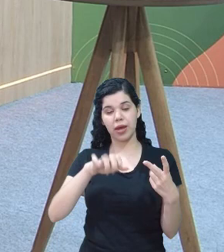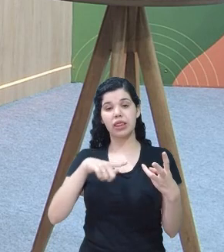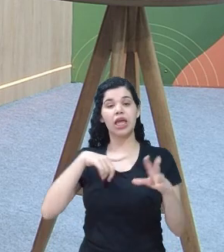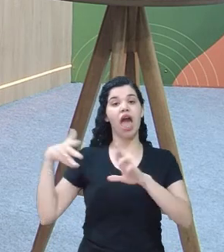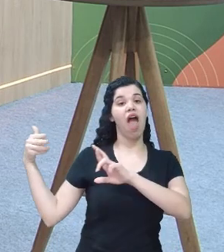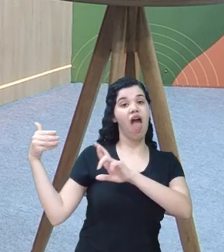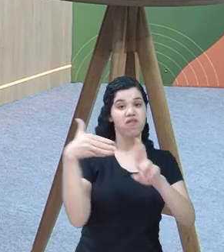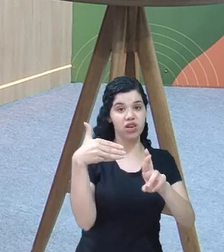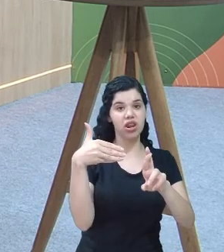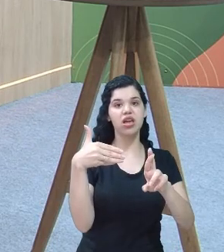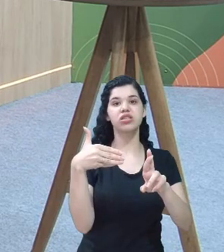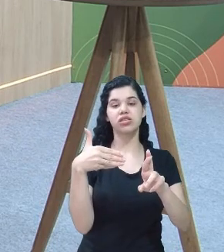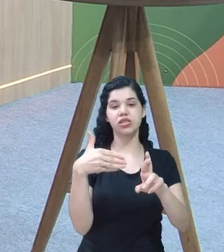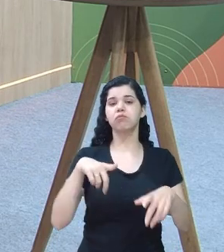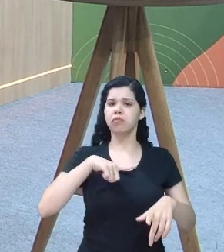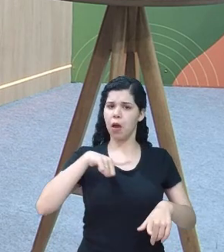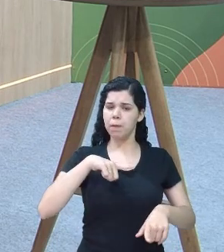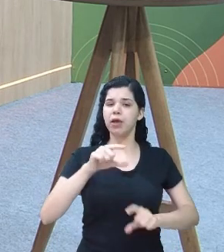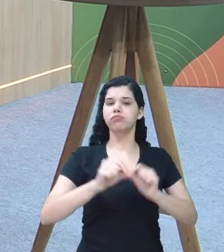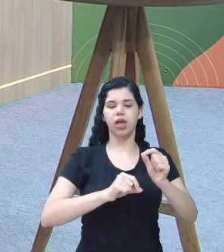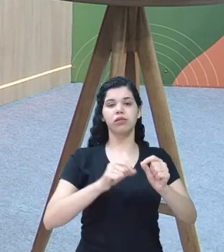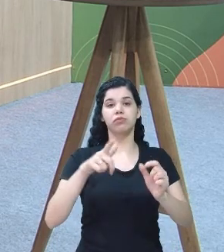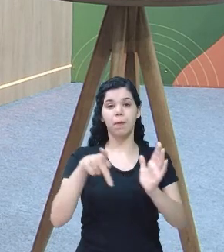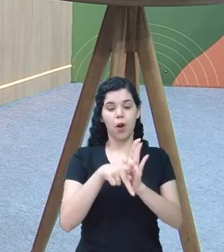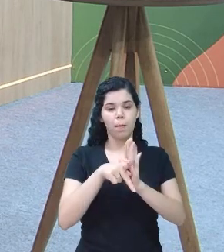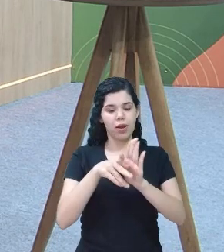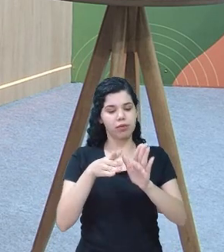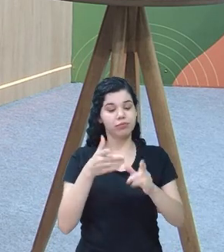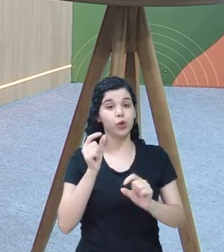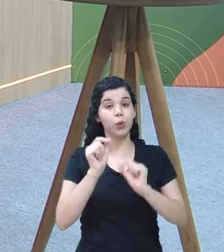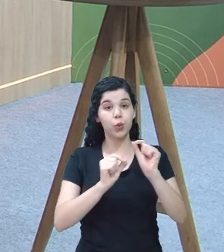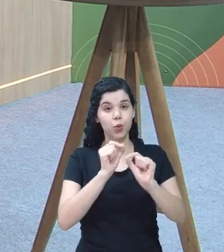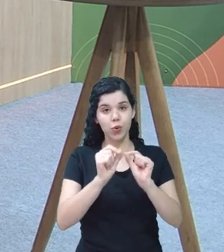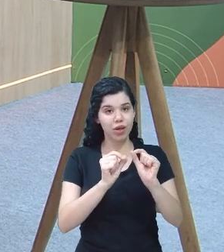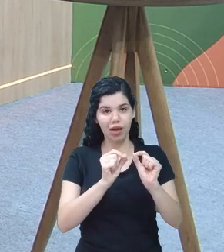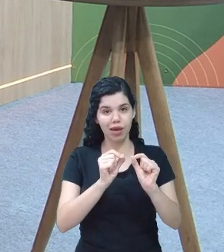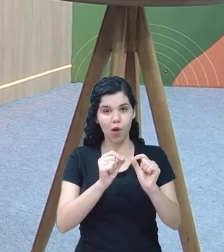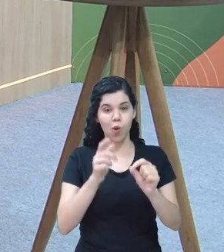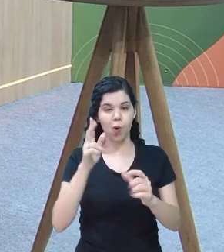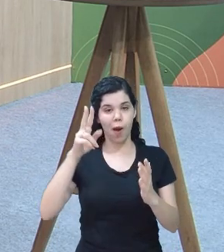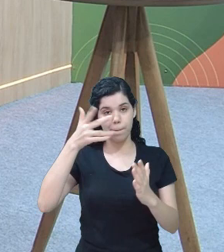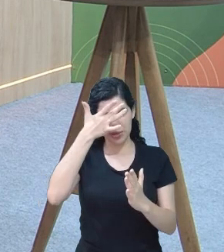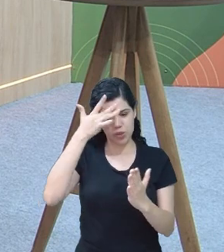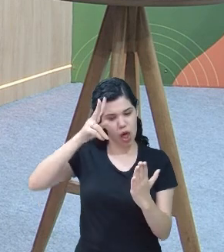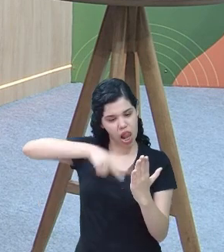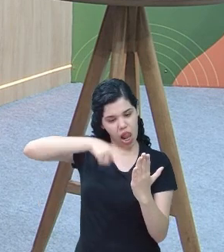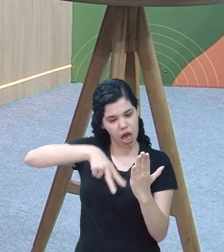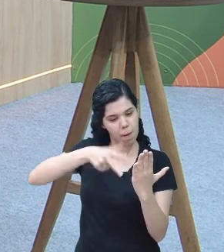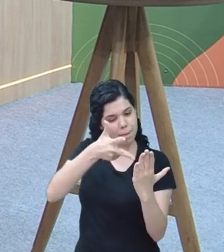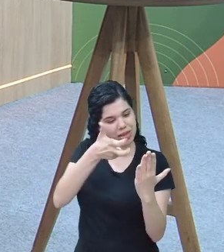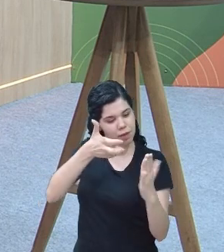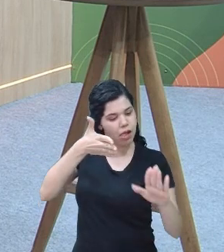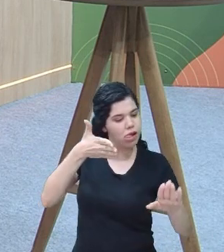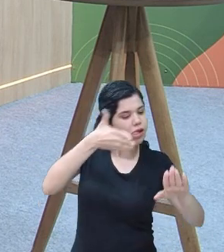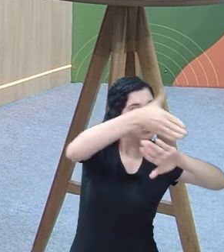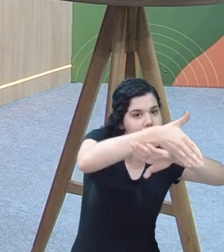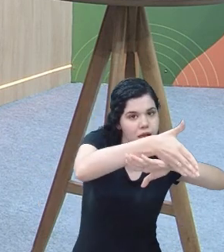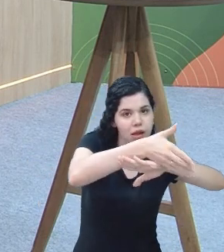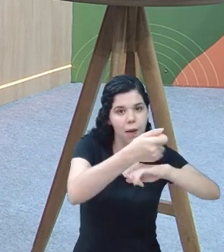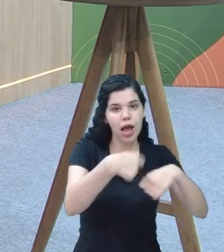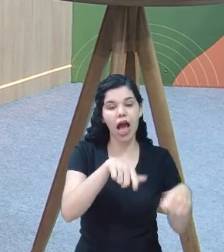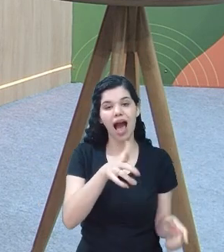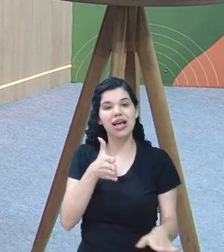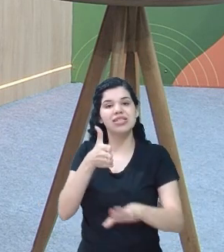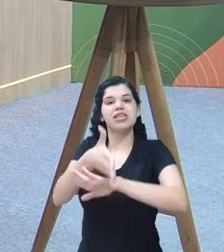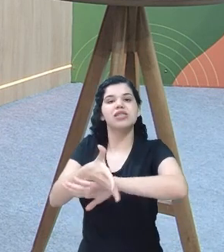bibliográficas. Todas essas informações levam o leitor a outro lugar. E o que é isso? Um link. O